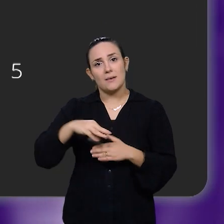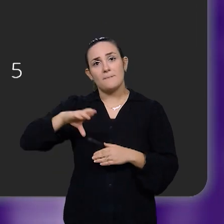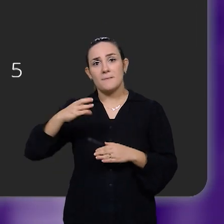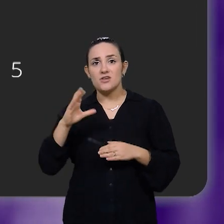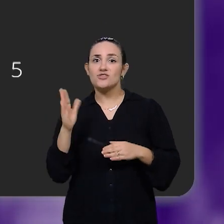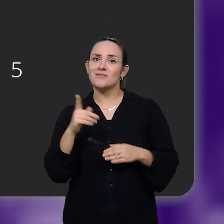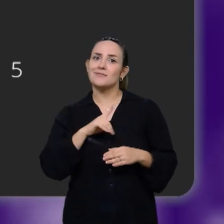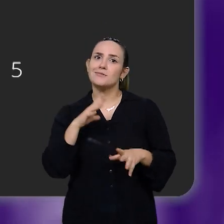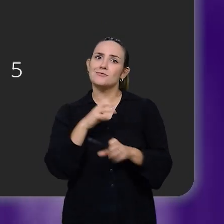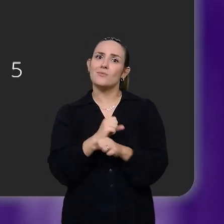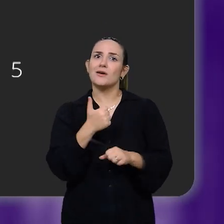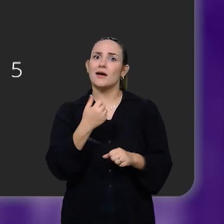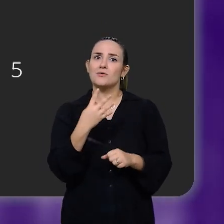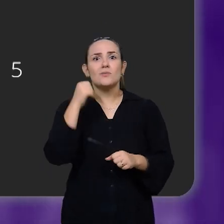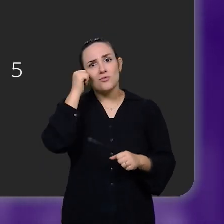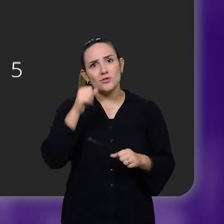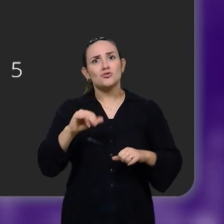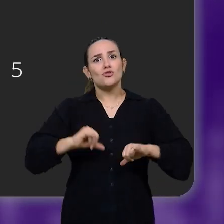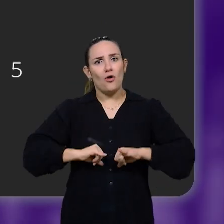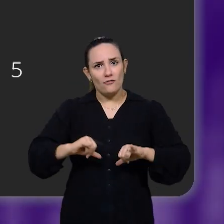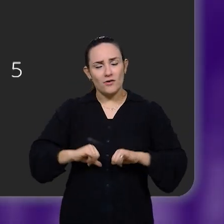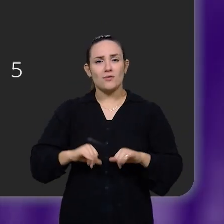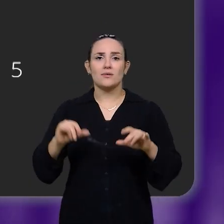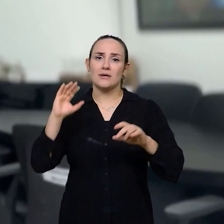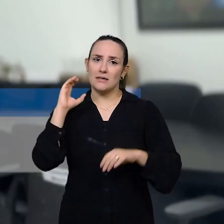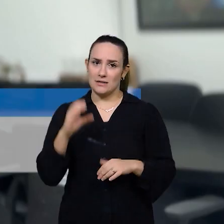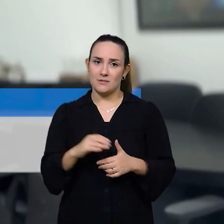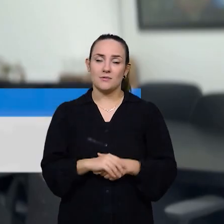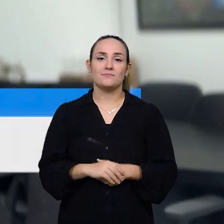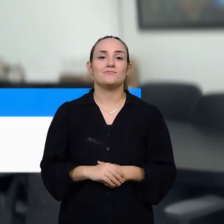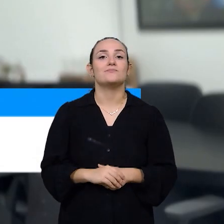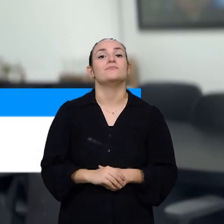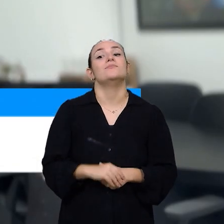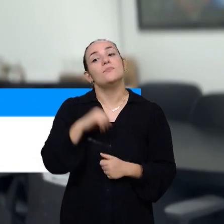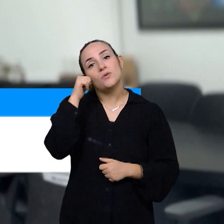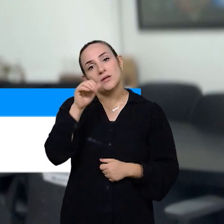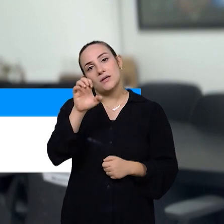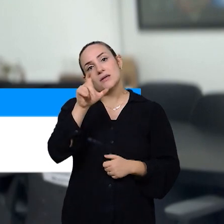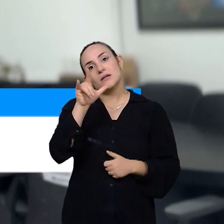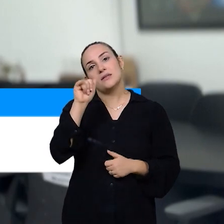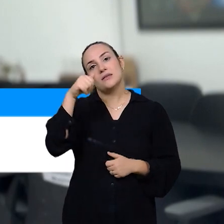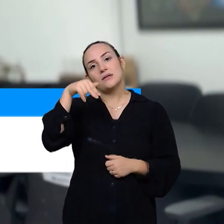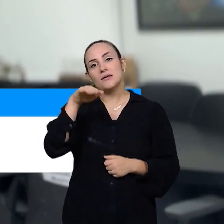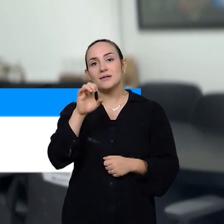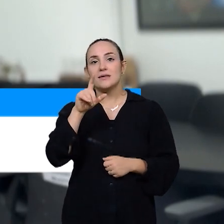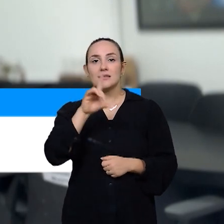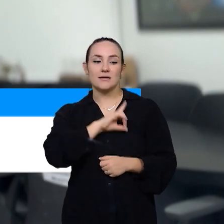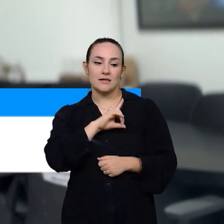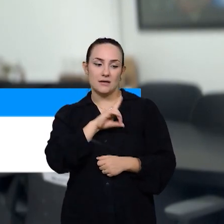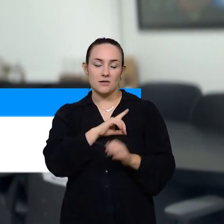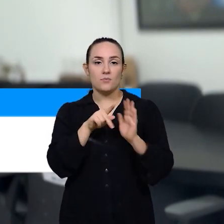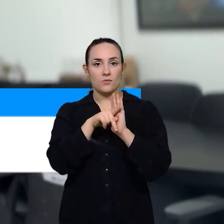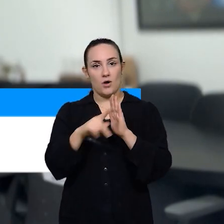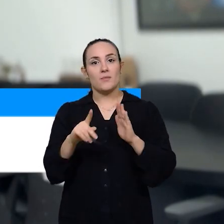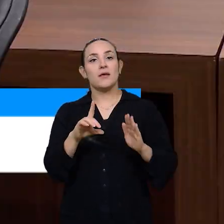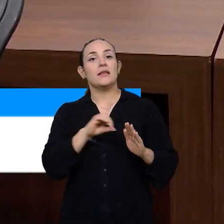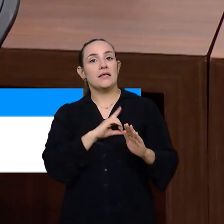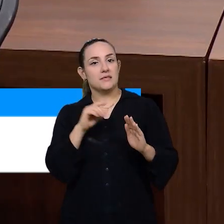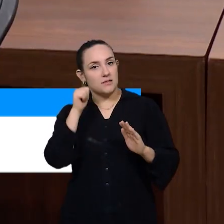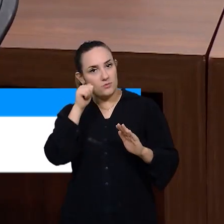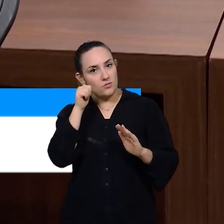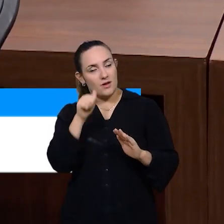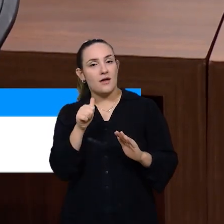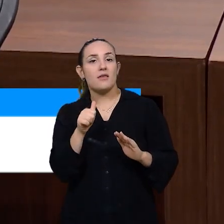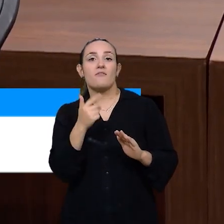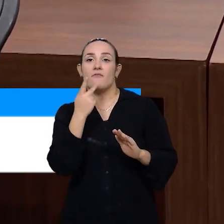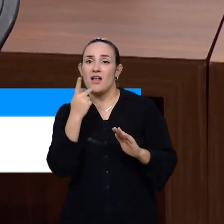março, 14 mulheres foram vítimas desse crime. De acordo com Elaine Benicasa, delegada titular do DEM, o